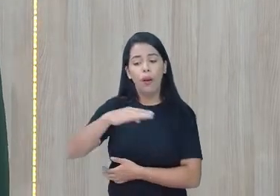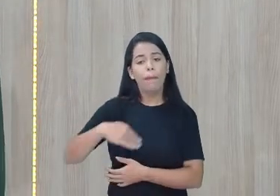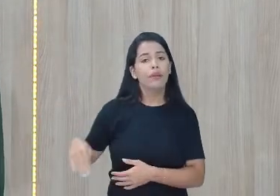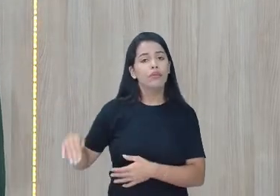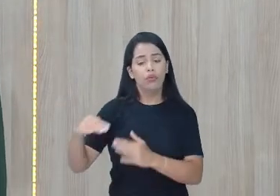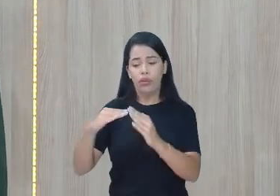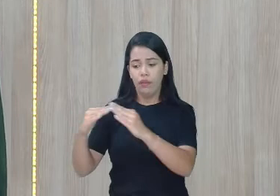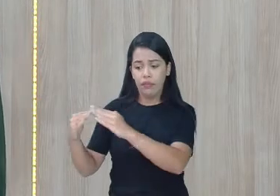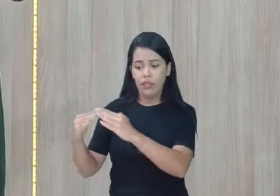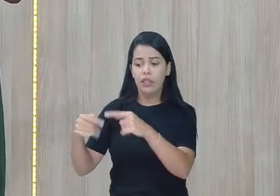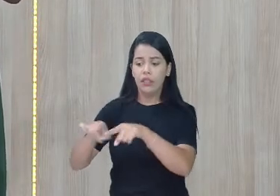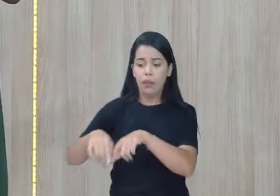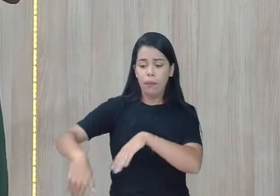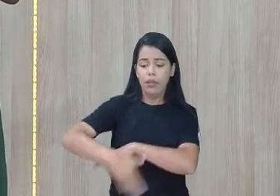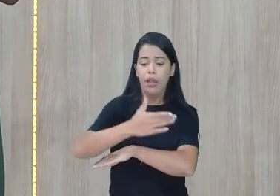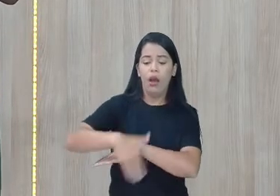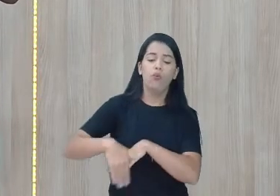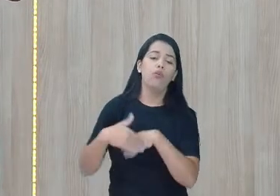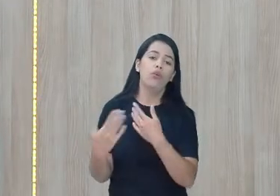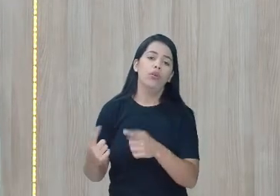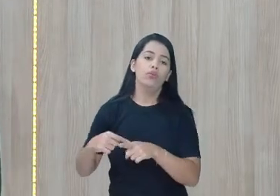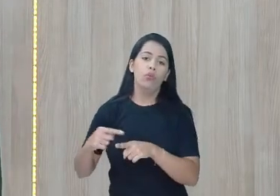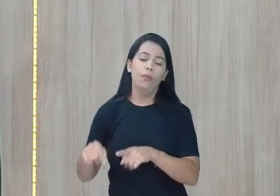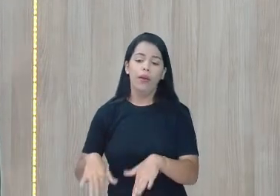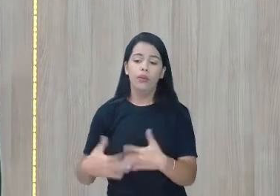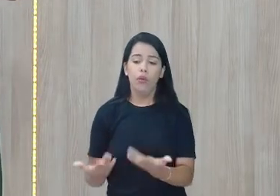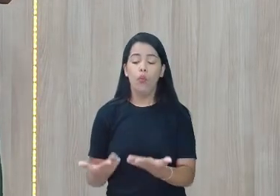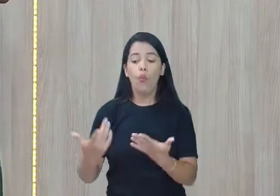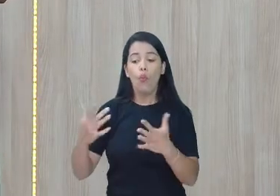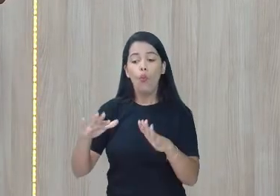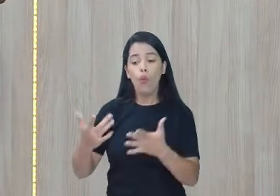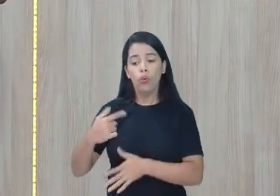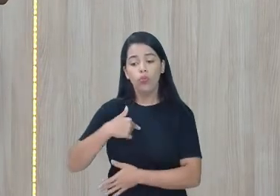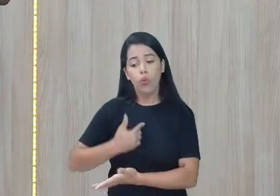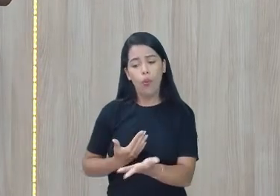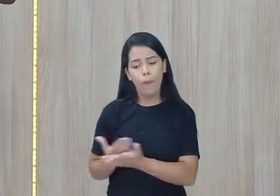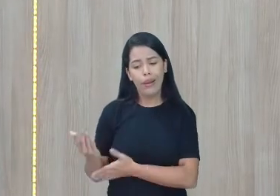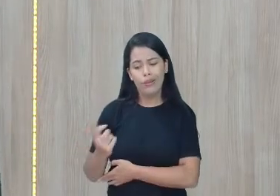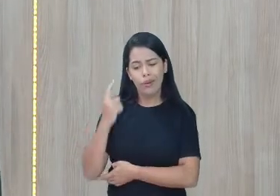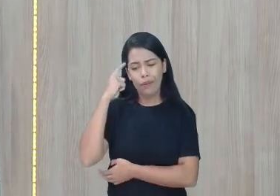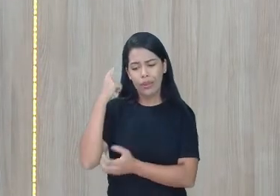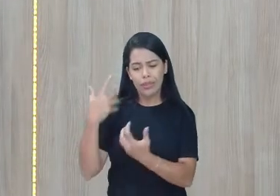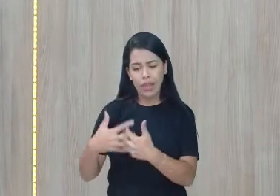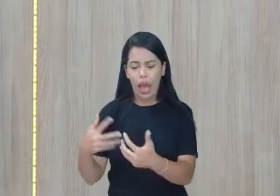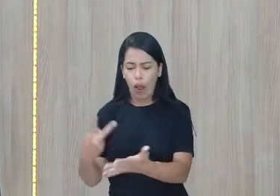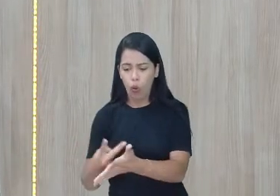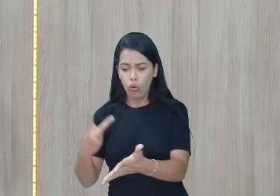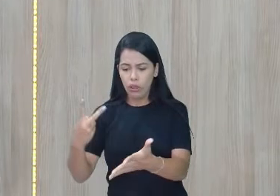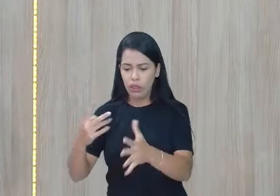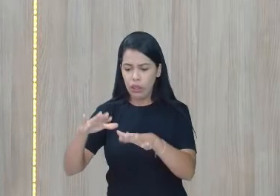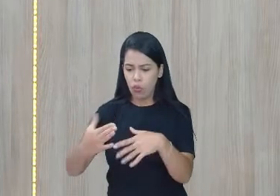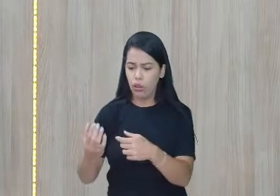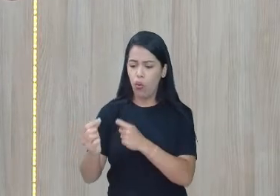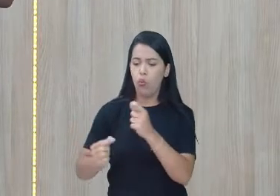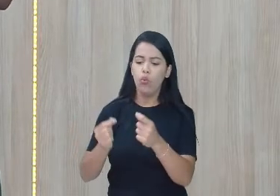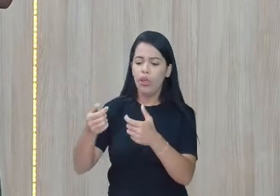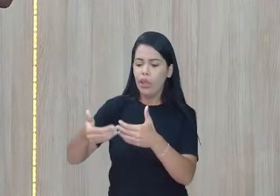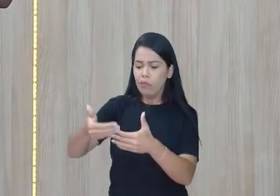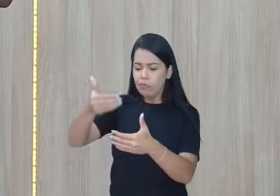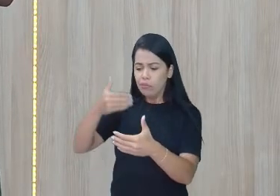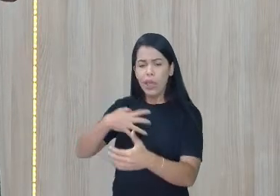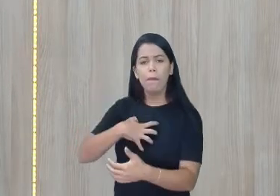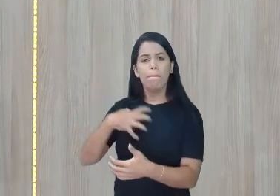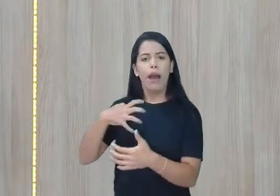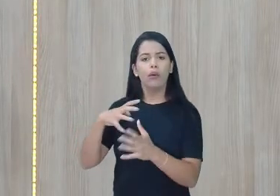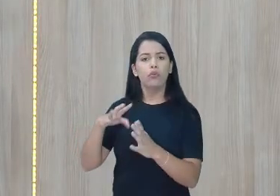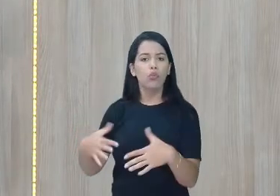esse argumento maior, que eu penso nas características por trás, né, no que é que o assalto ao banco está impactando,